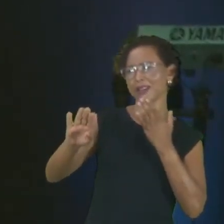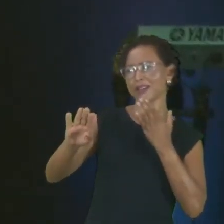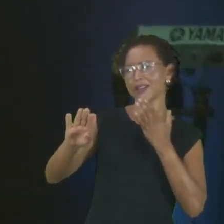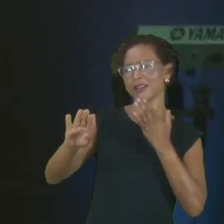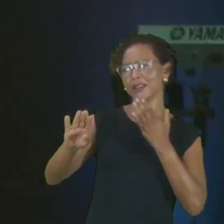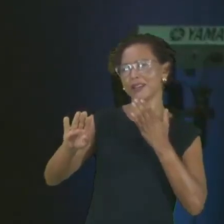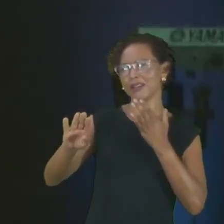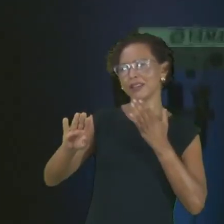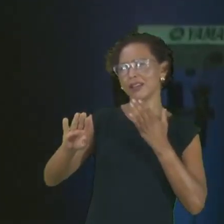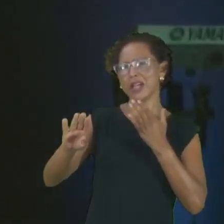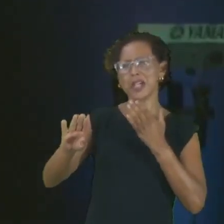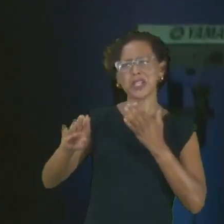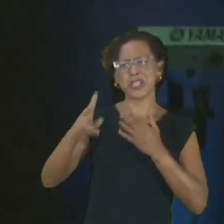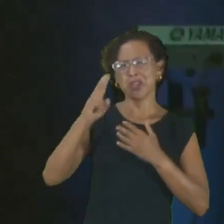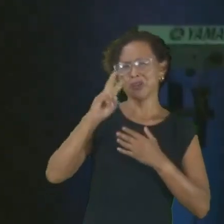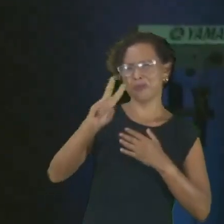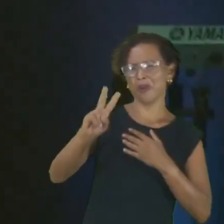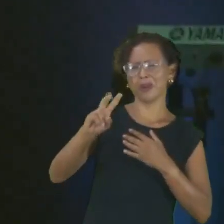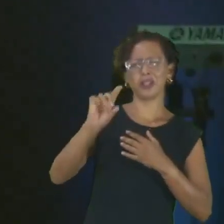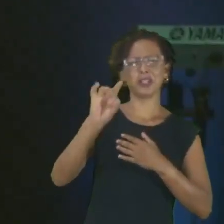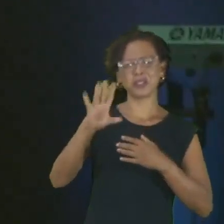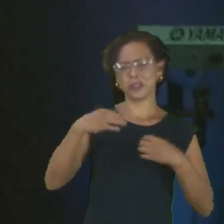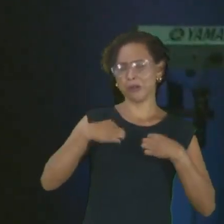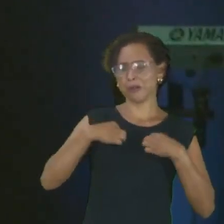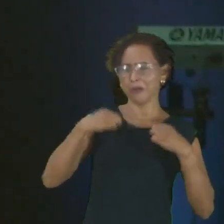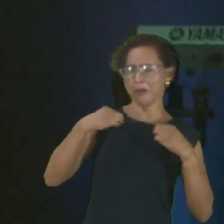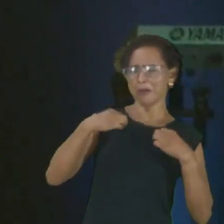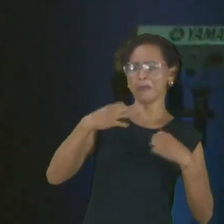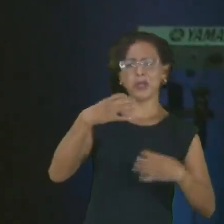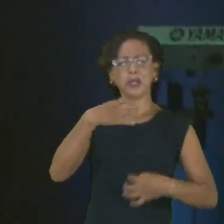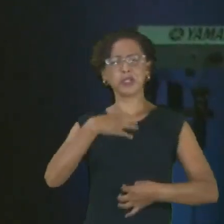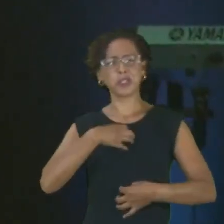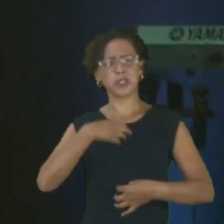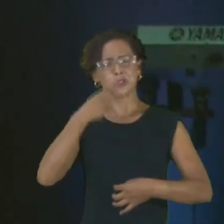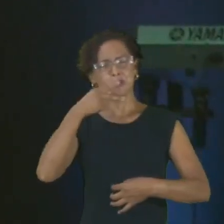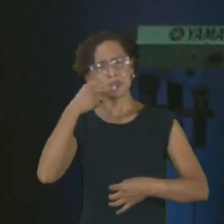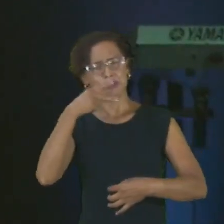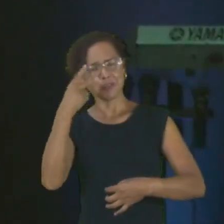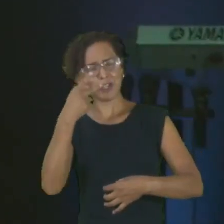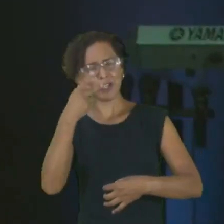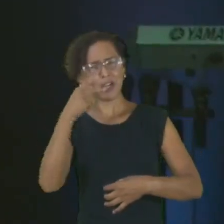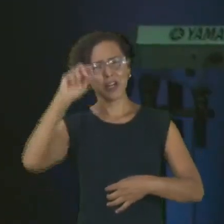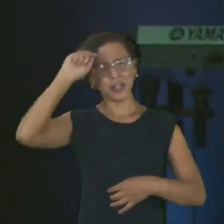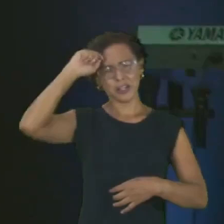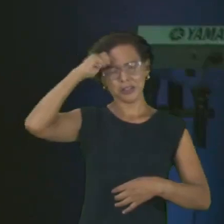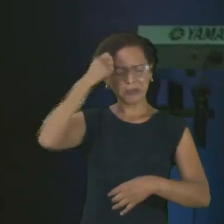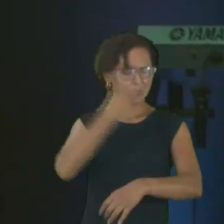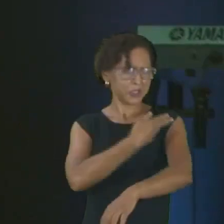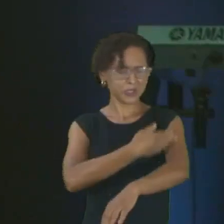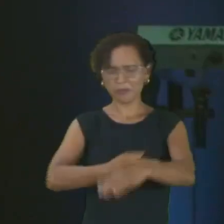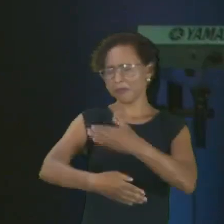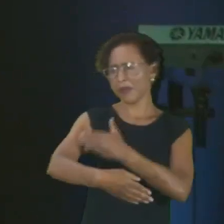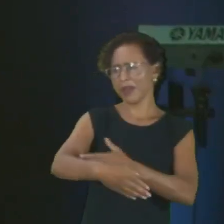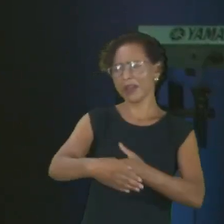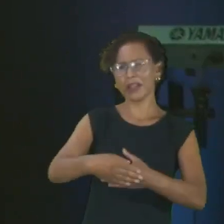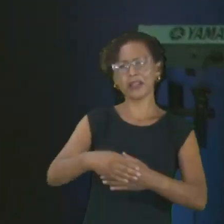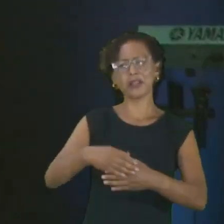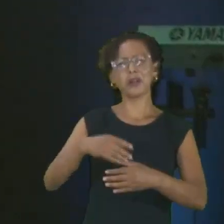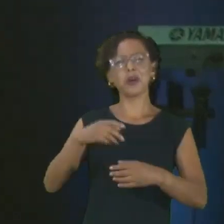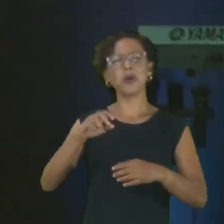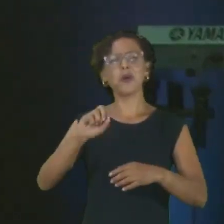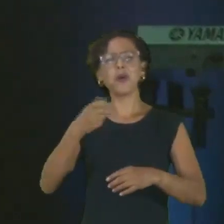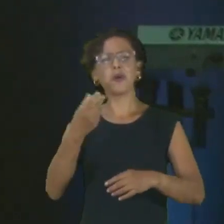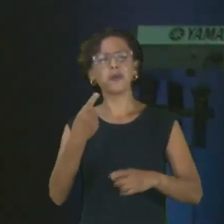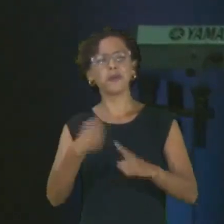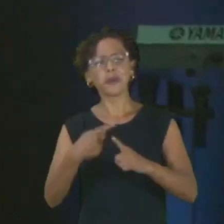por roupa, ou por maneira de falar, ou por raça, ou por cor de pele, ou por preferência ideológica. Porque